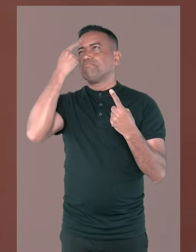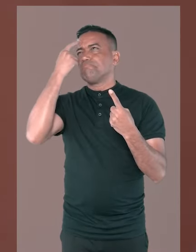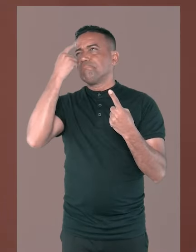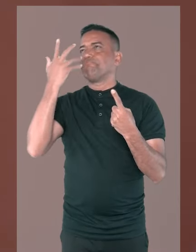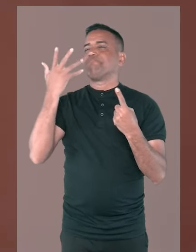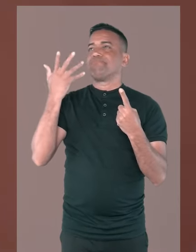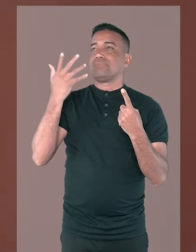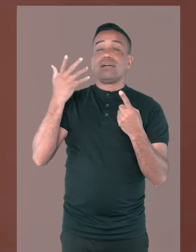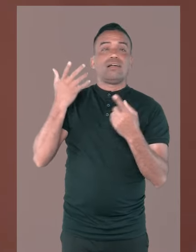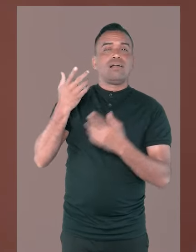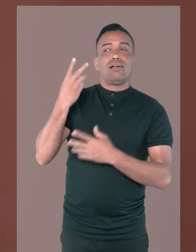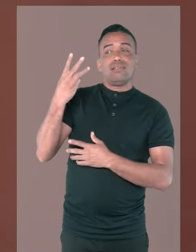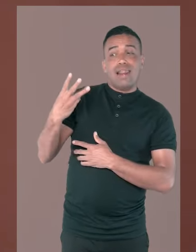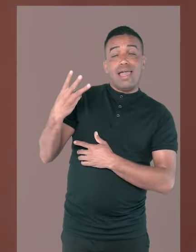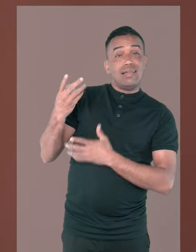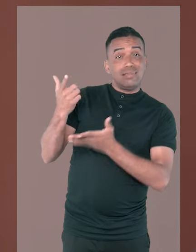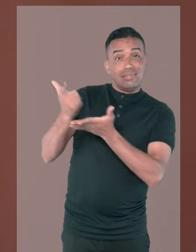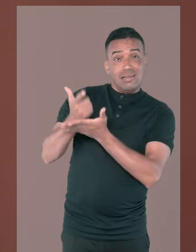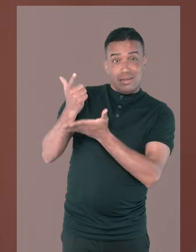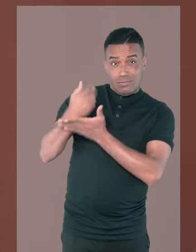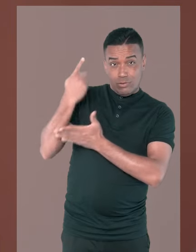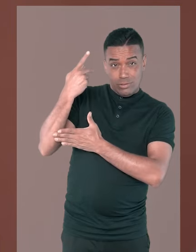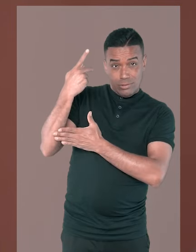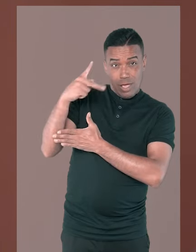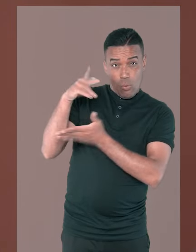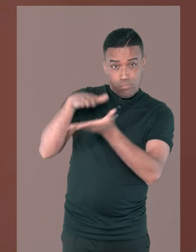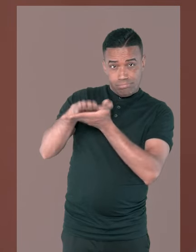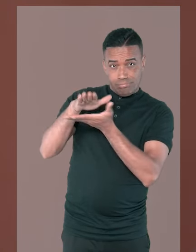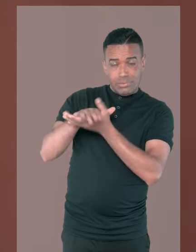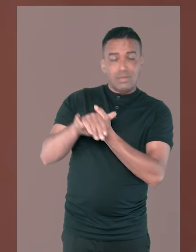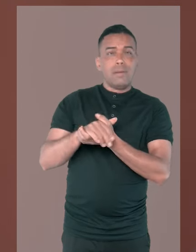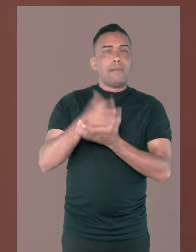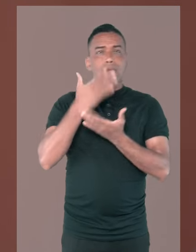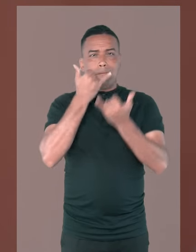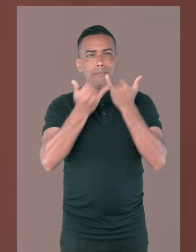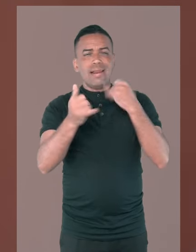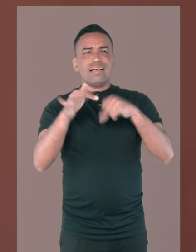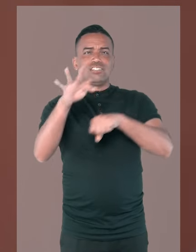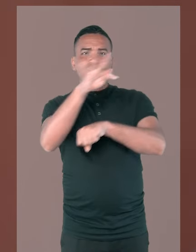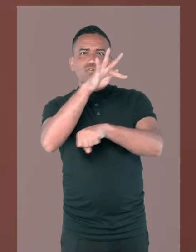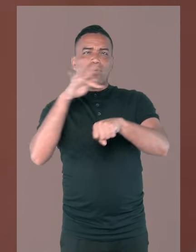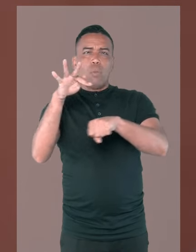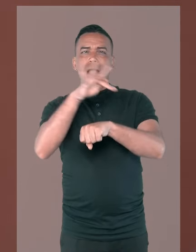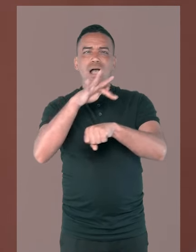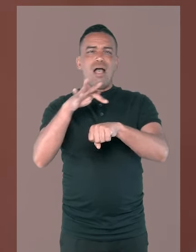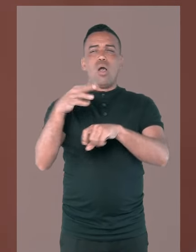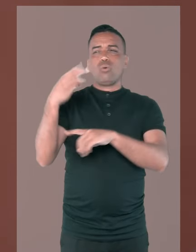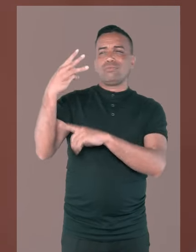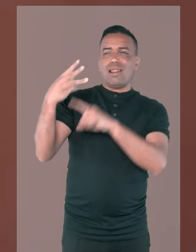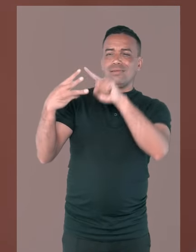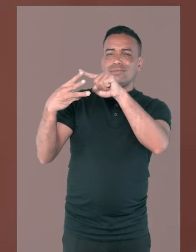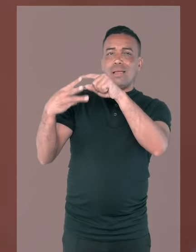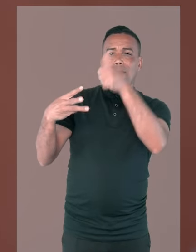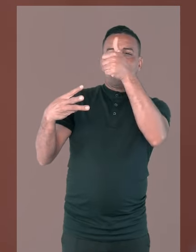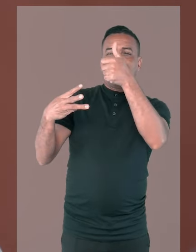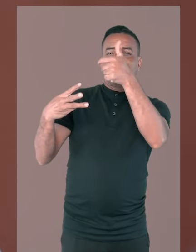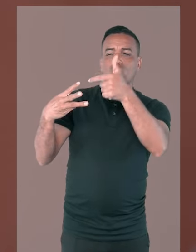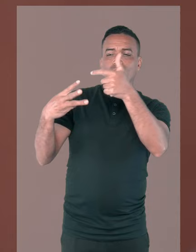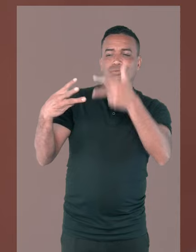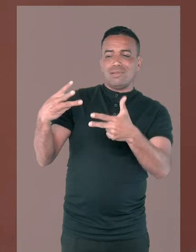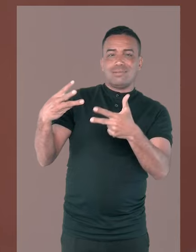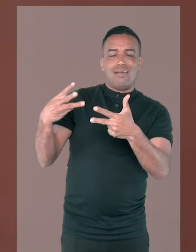nesses seus 3 últimos livros, eles me parecem formar uma espécie de trilogia. Não sei se você concorda, eu queria te perguntar sobre isso. Porque eu acho que